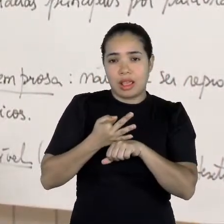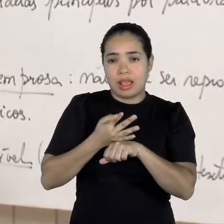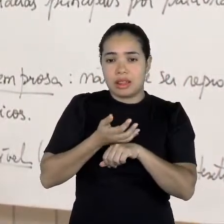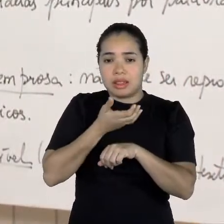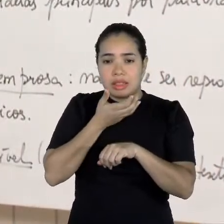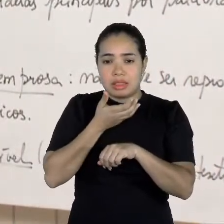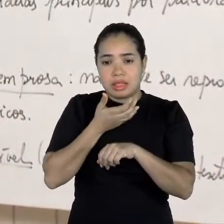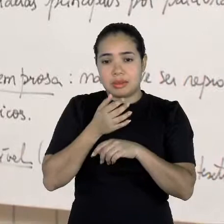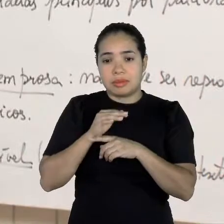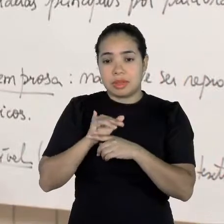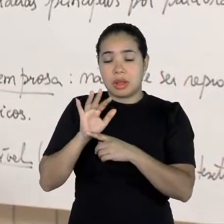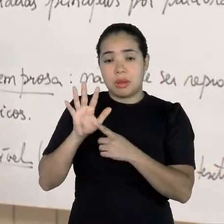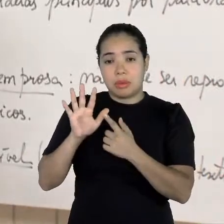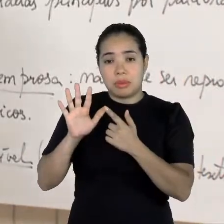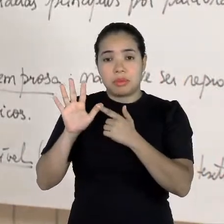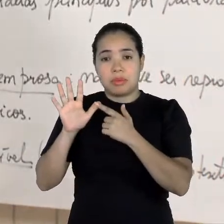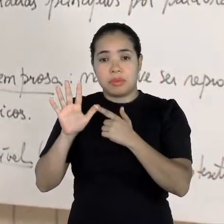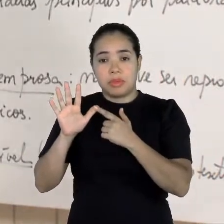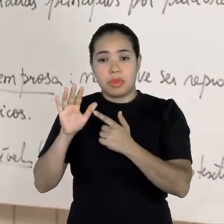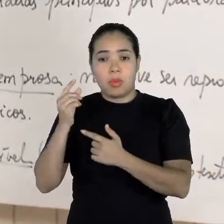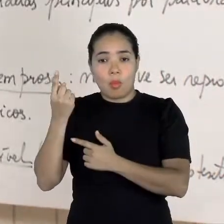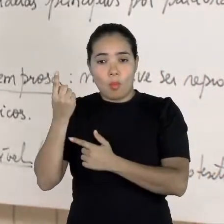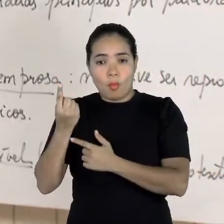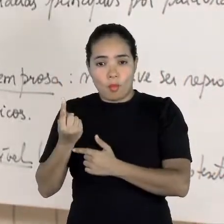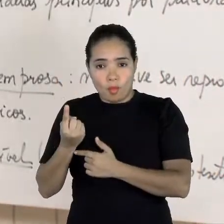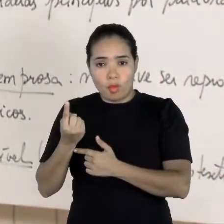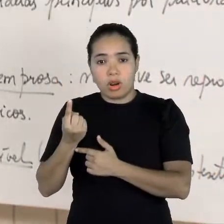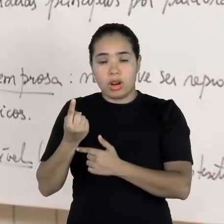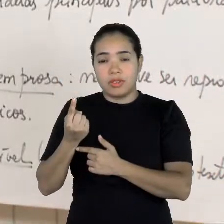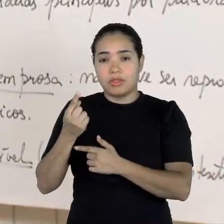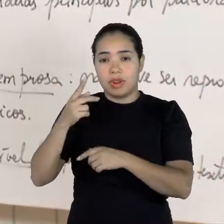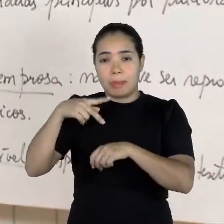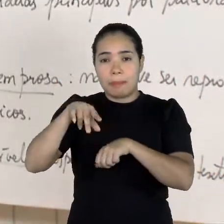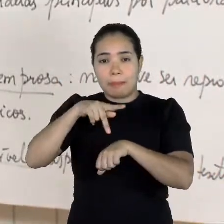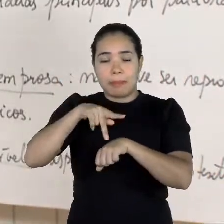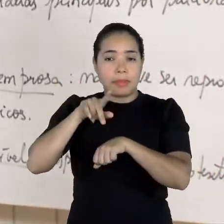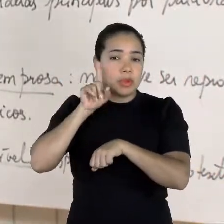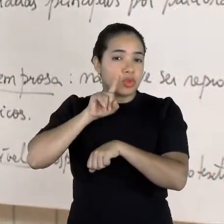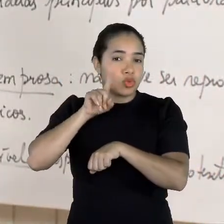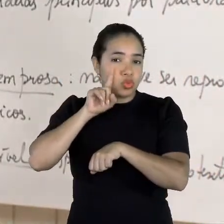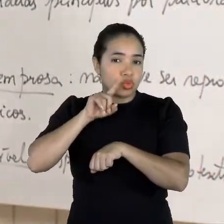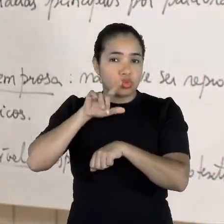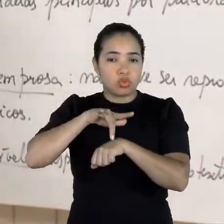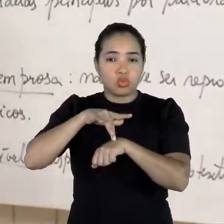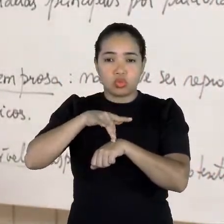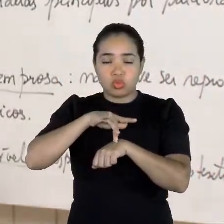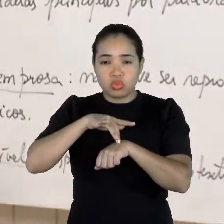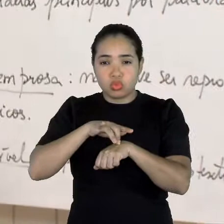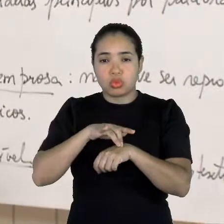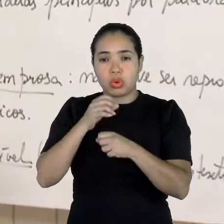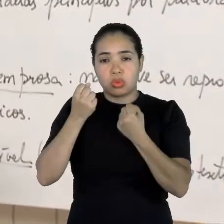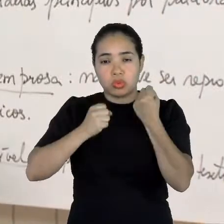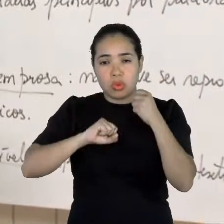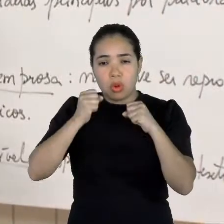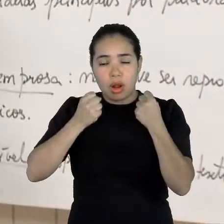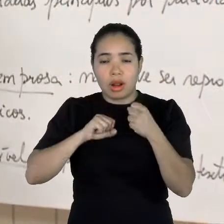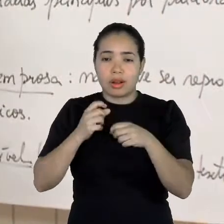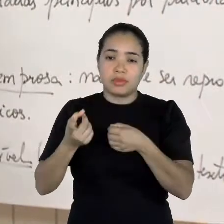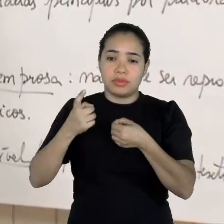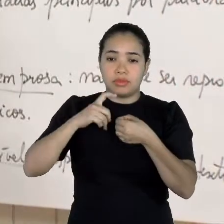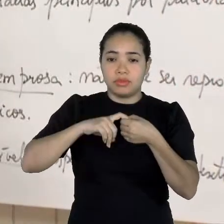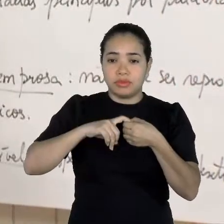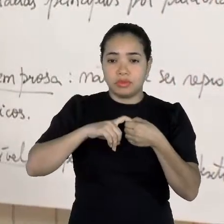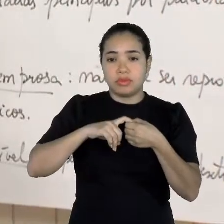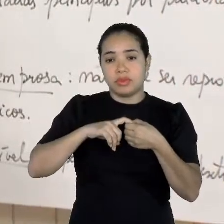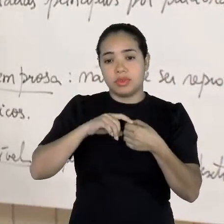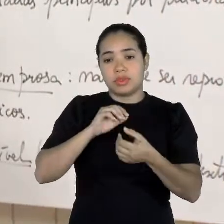Magri resolve ir para Nova York, participar de um campeonato de ginástica. E lá de volta,